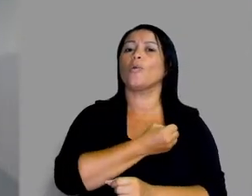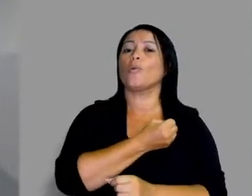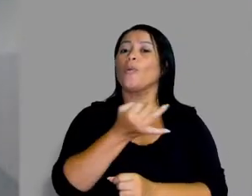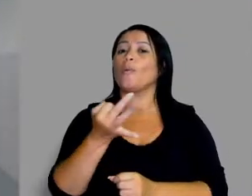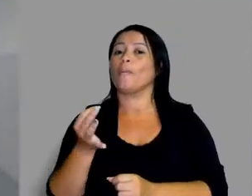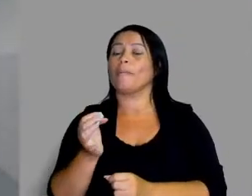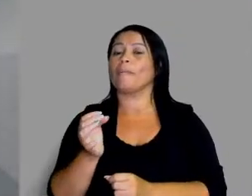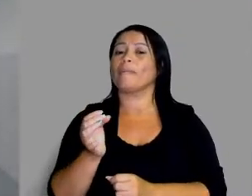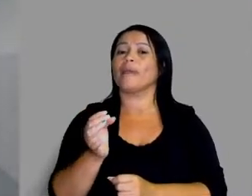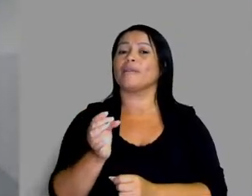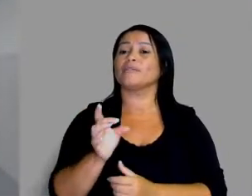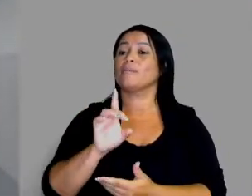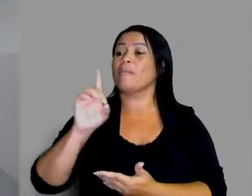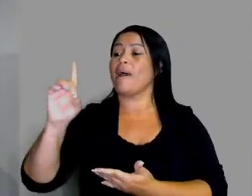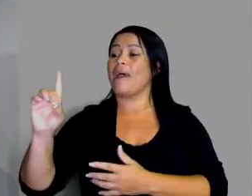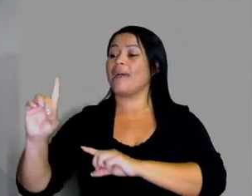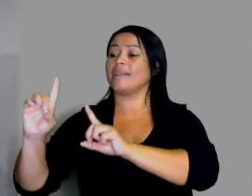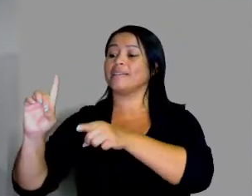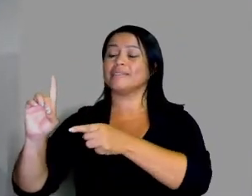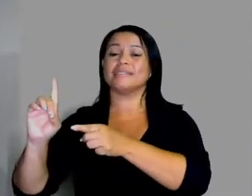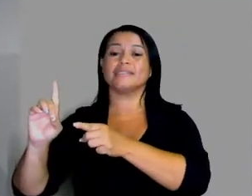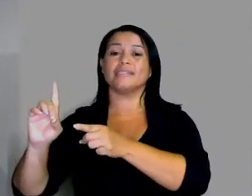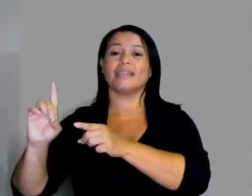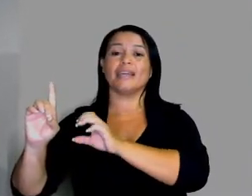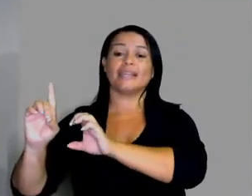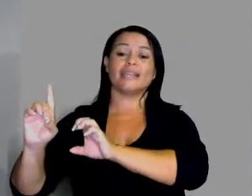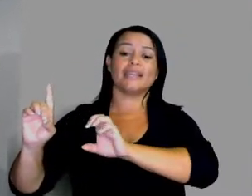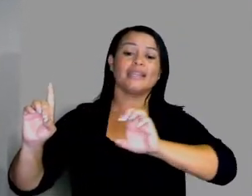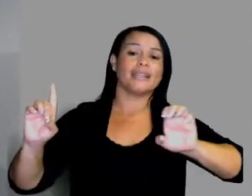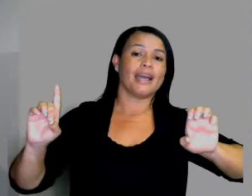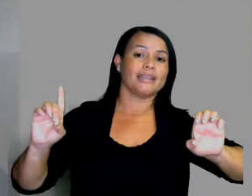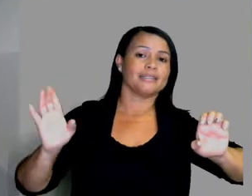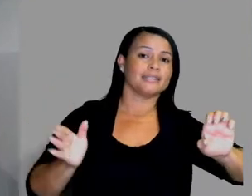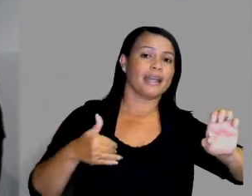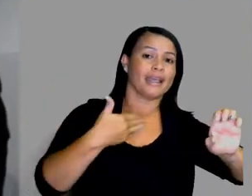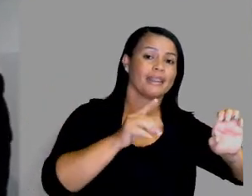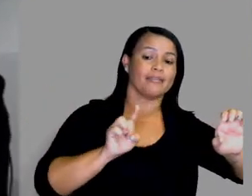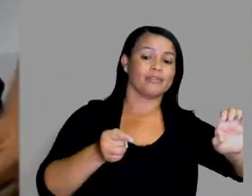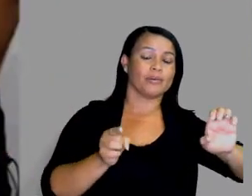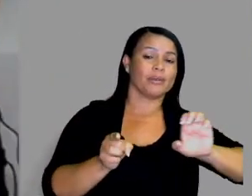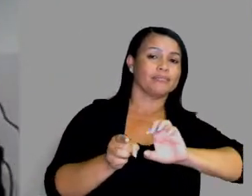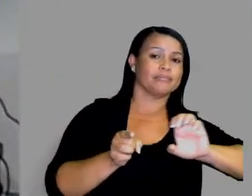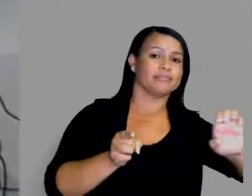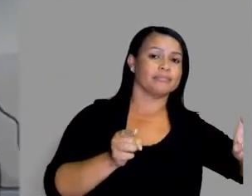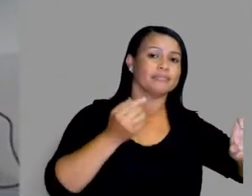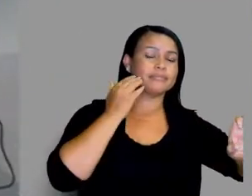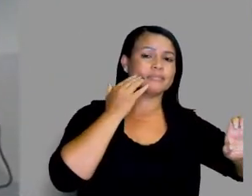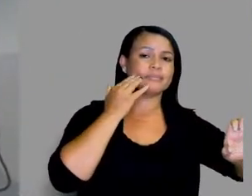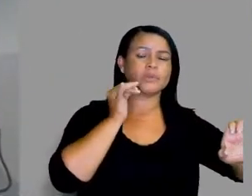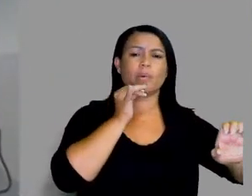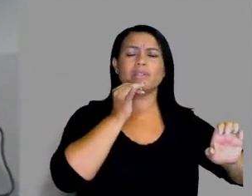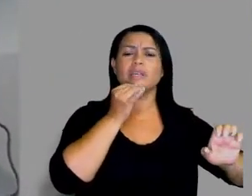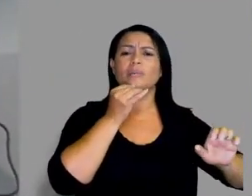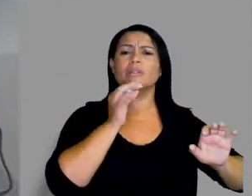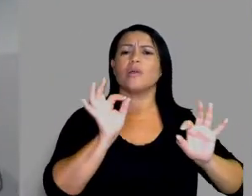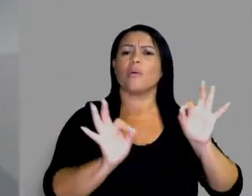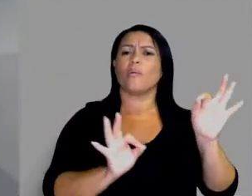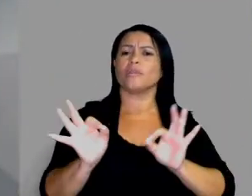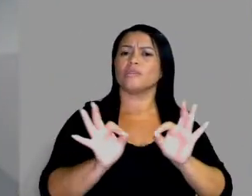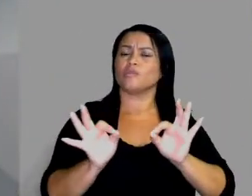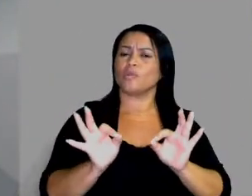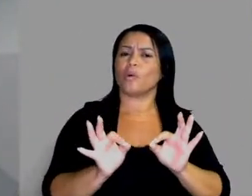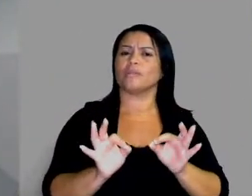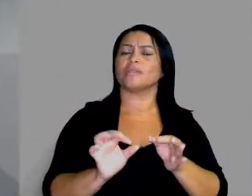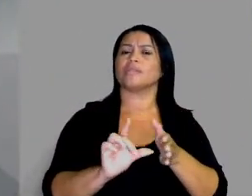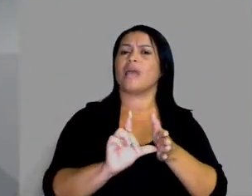números à frente para a direita, números após para a esquerda, ok? Então, são essas